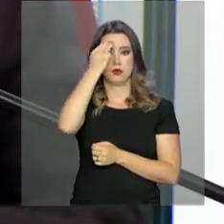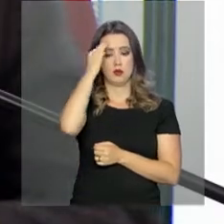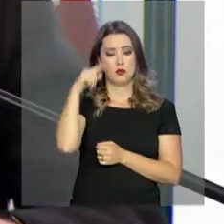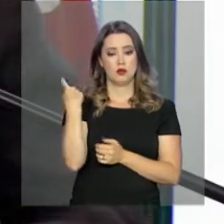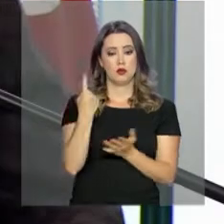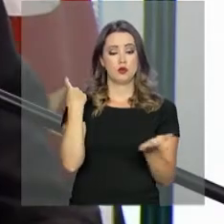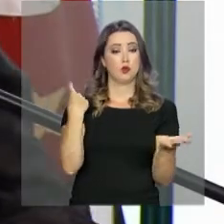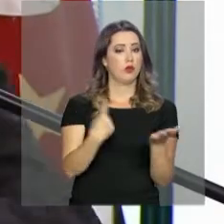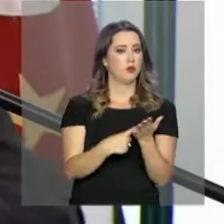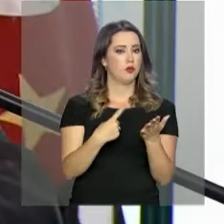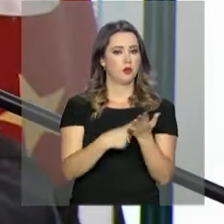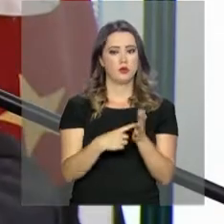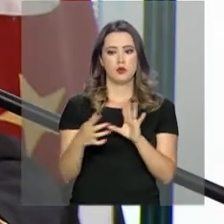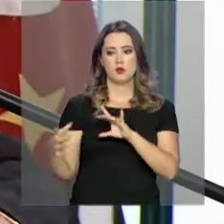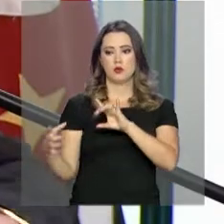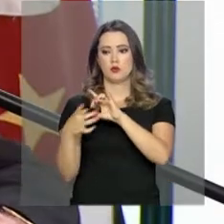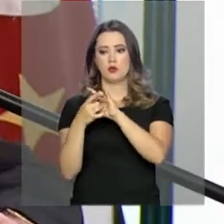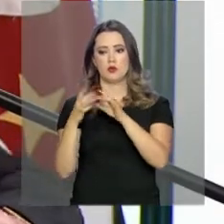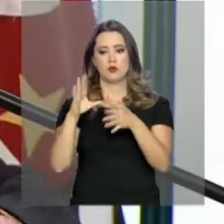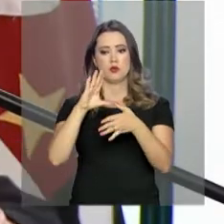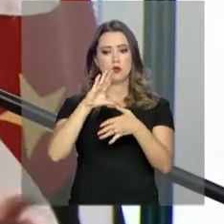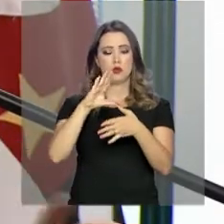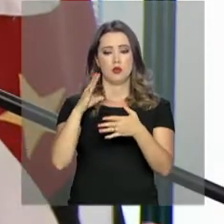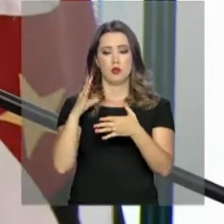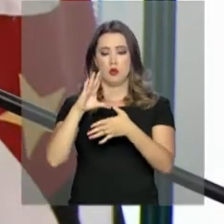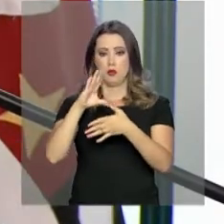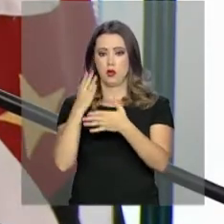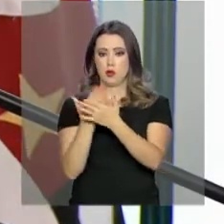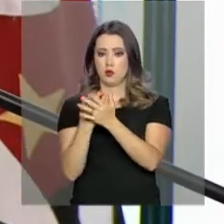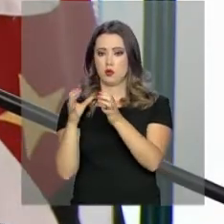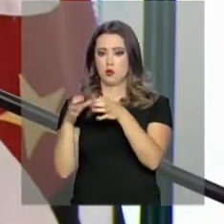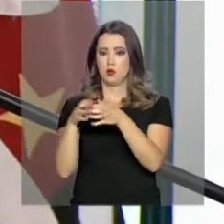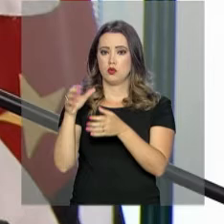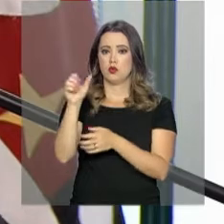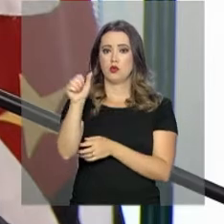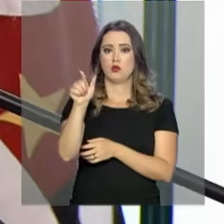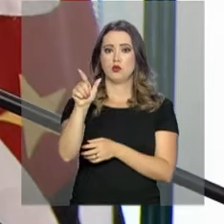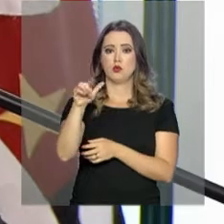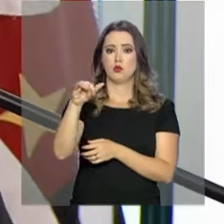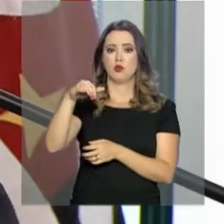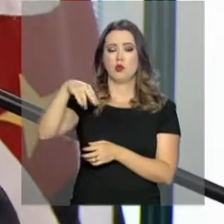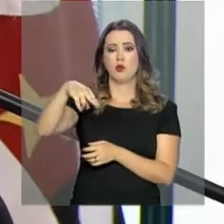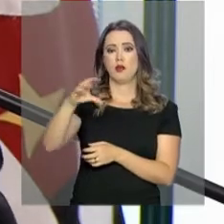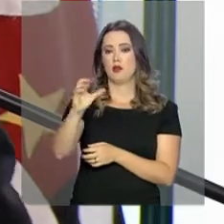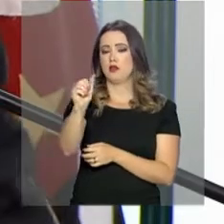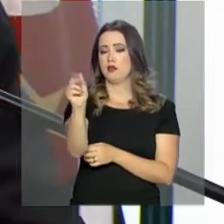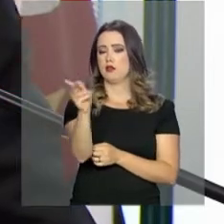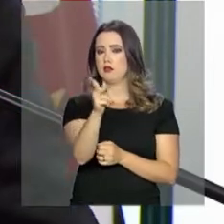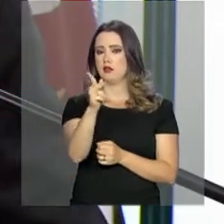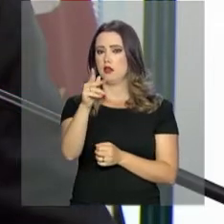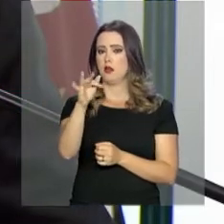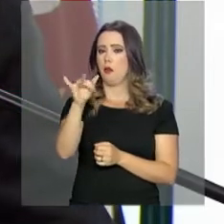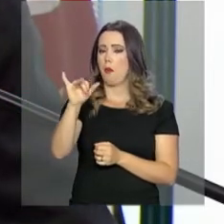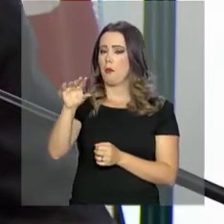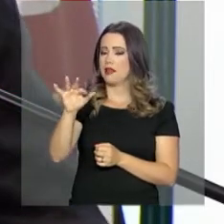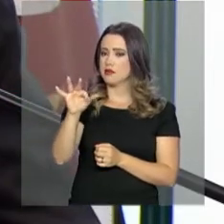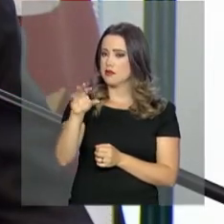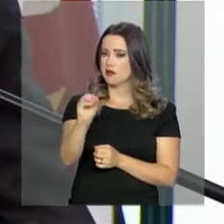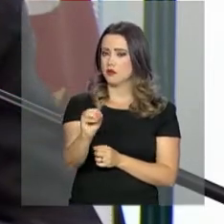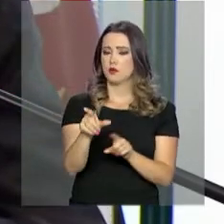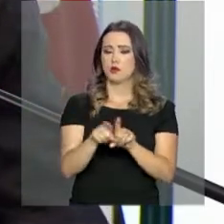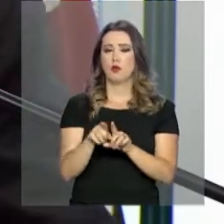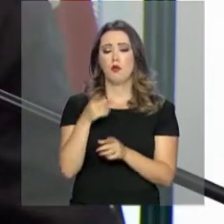firmamos uma declaração conjunta da aliança do pacífico com o mercosul isso pra falar um pouco das relações internacionais